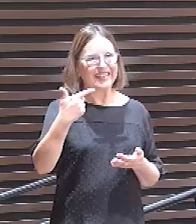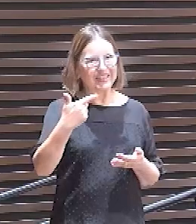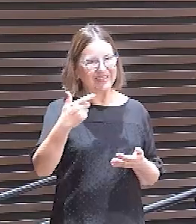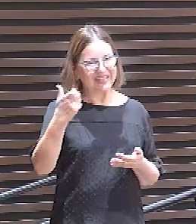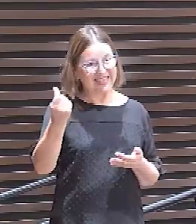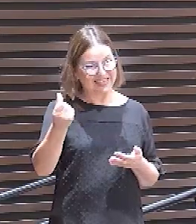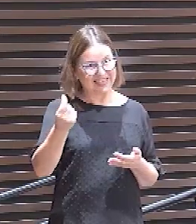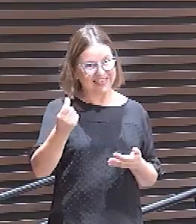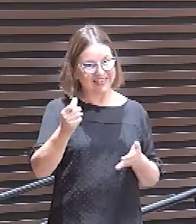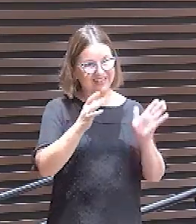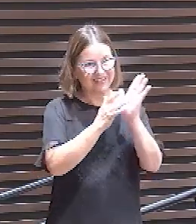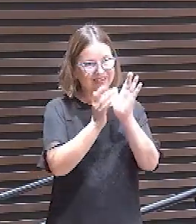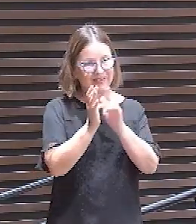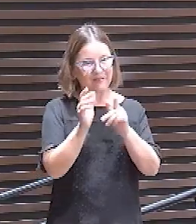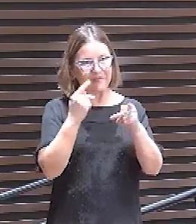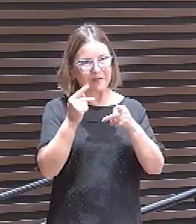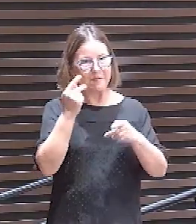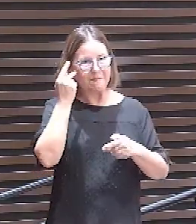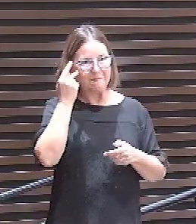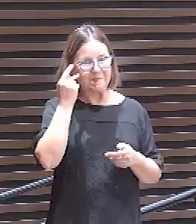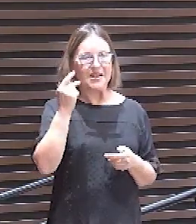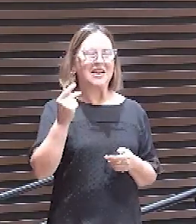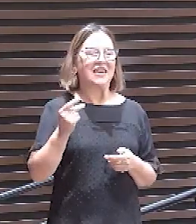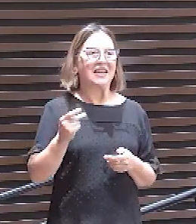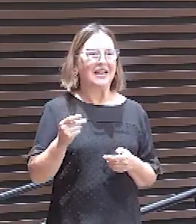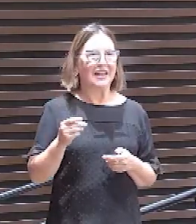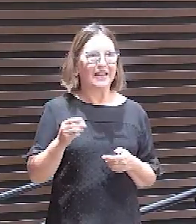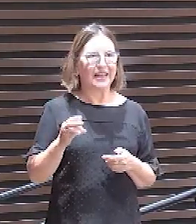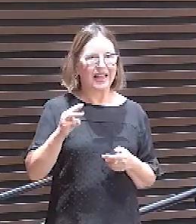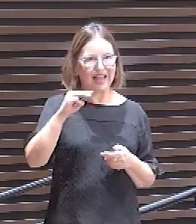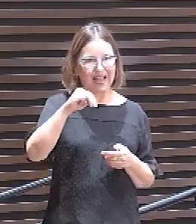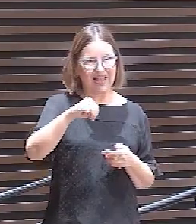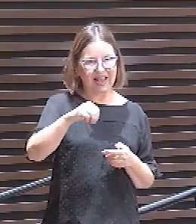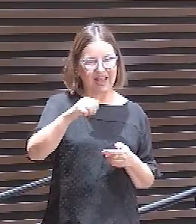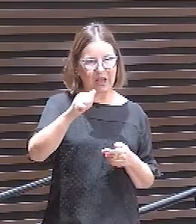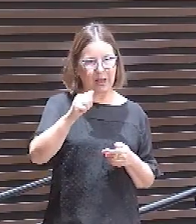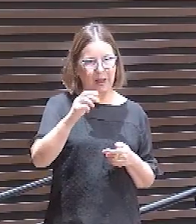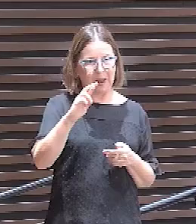eu sou a ressurreição e a vida.